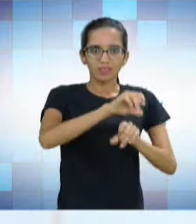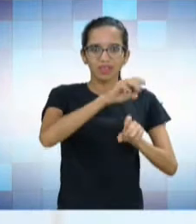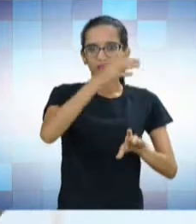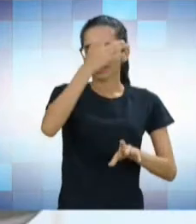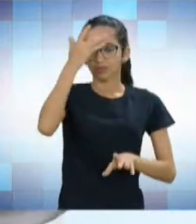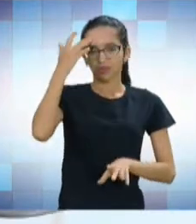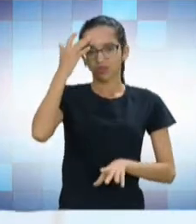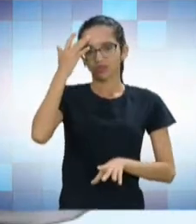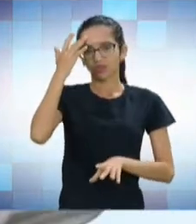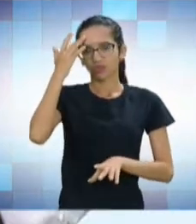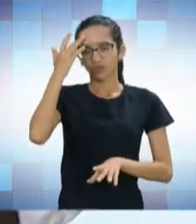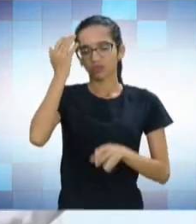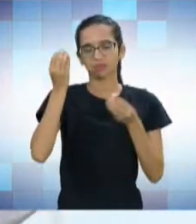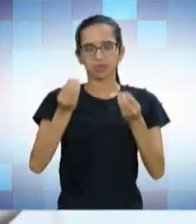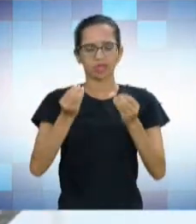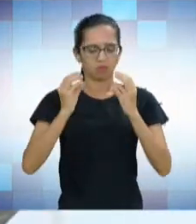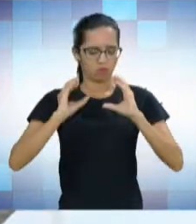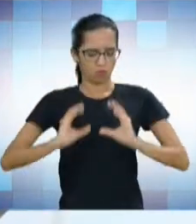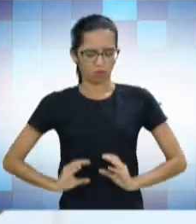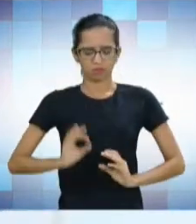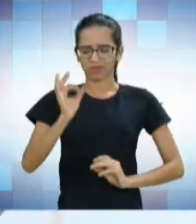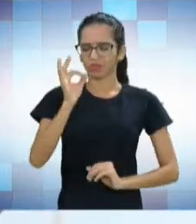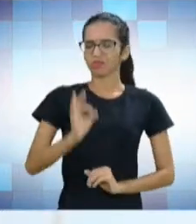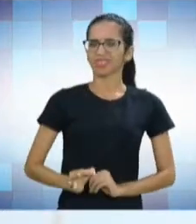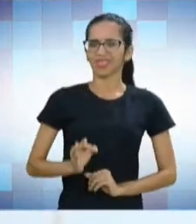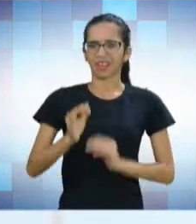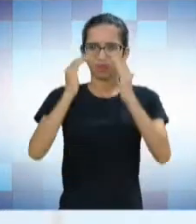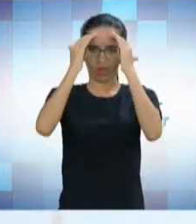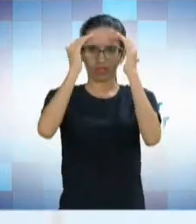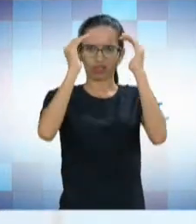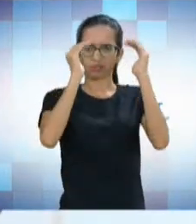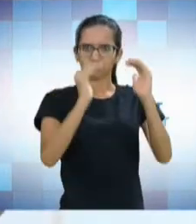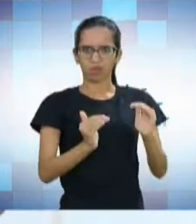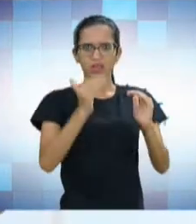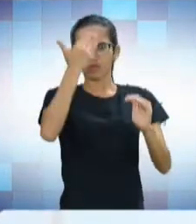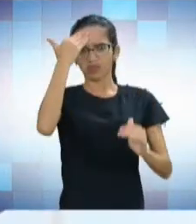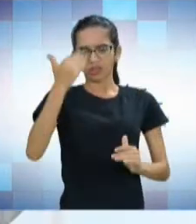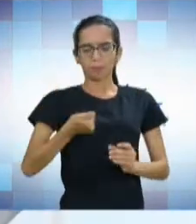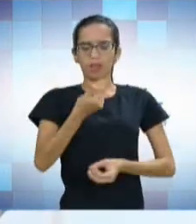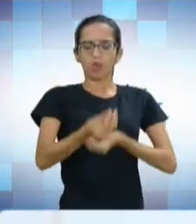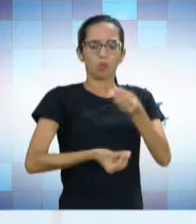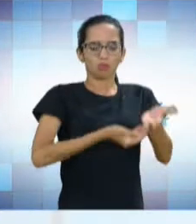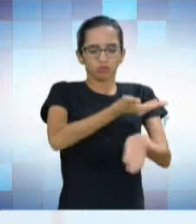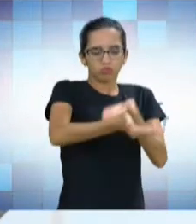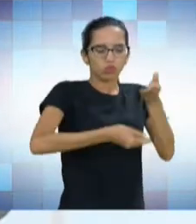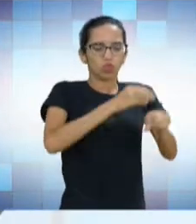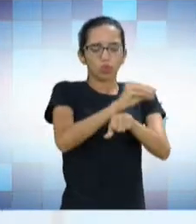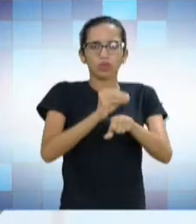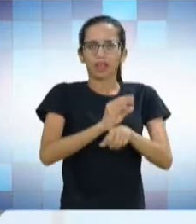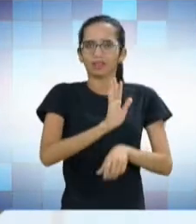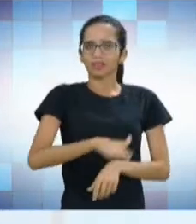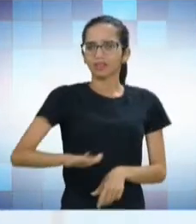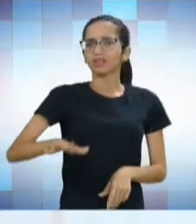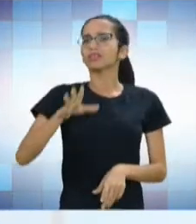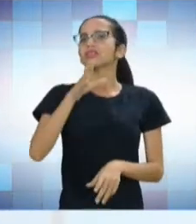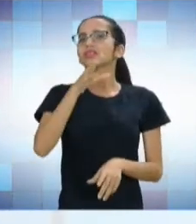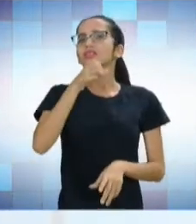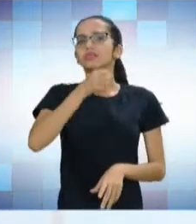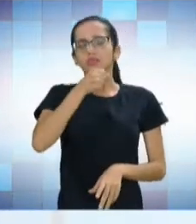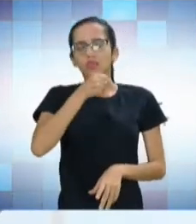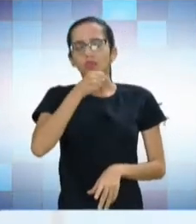pra ser um cidadão dignidade honra é tratar bem as pessoas tratar os idosos às crianças